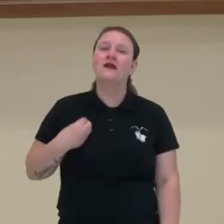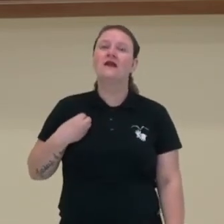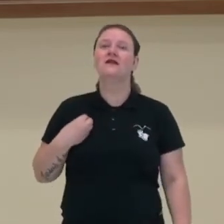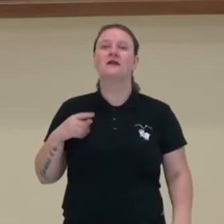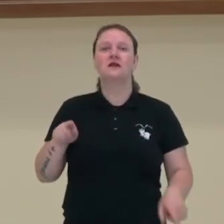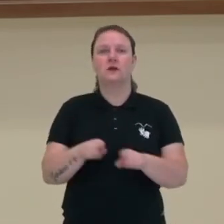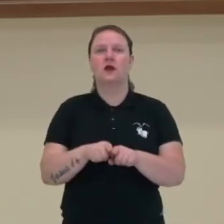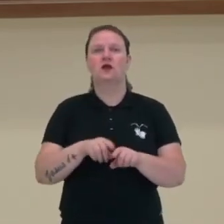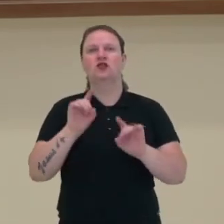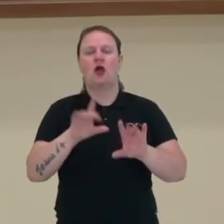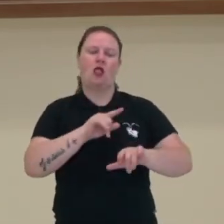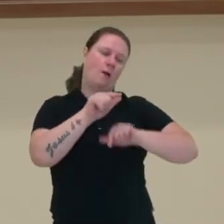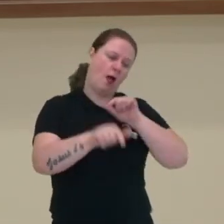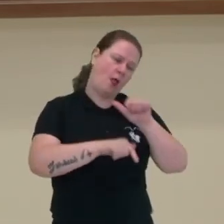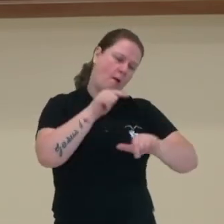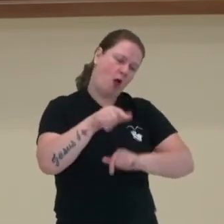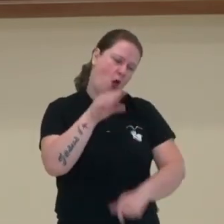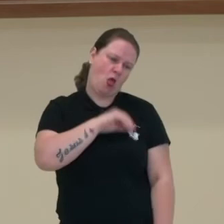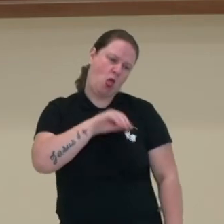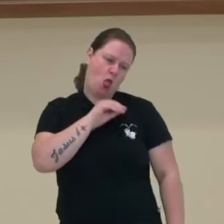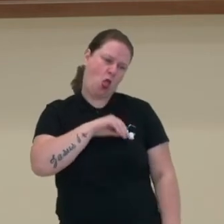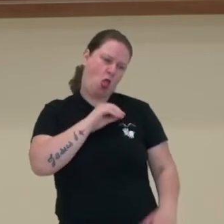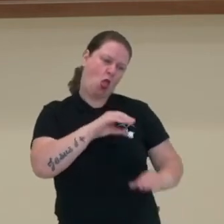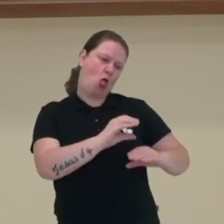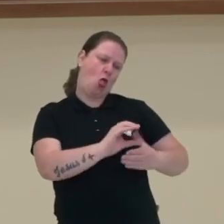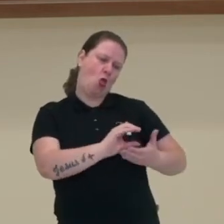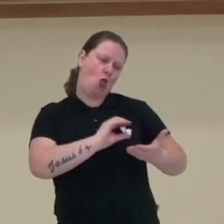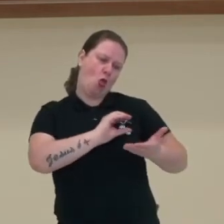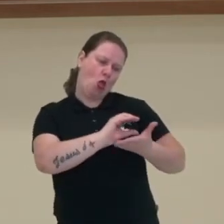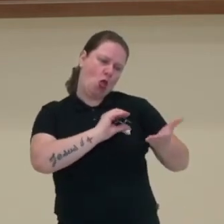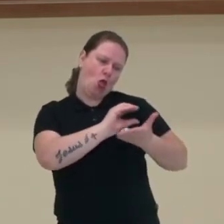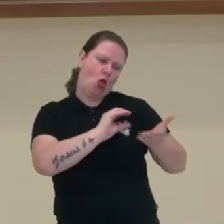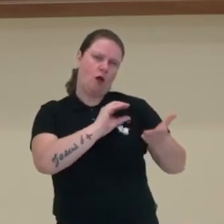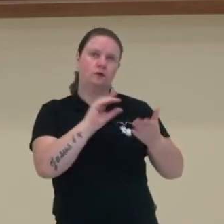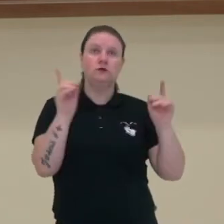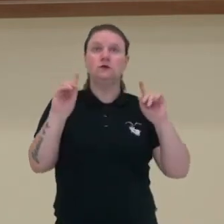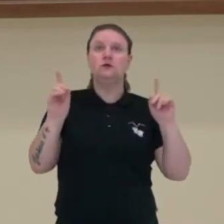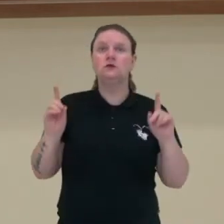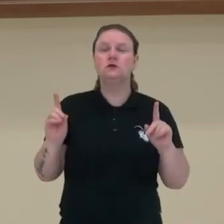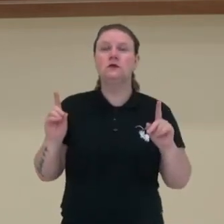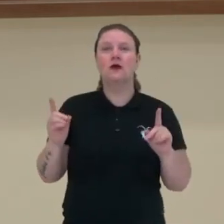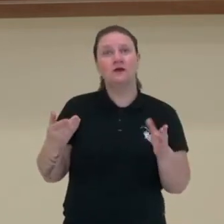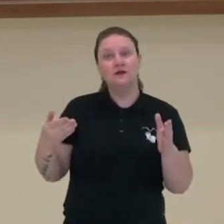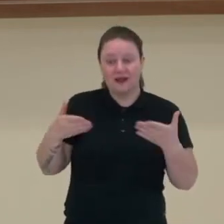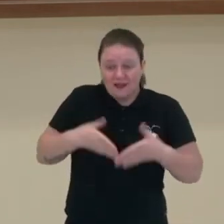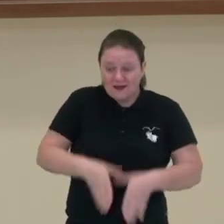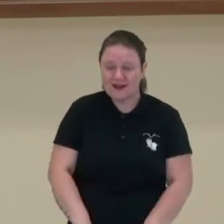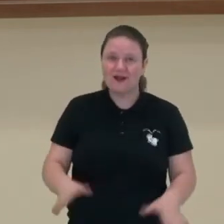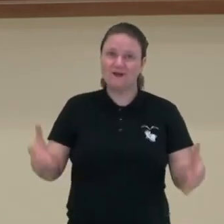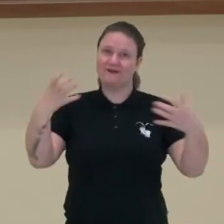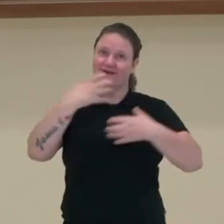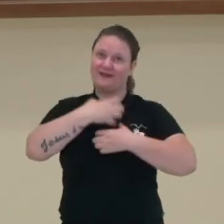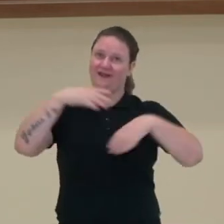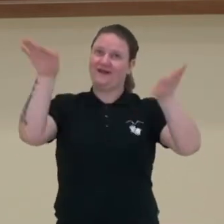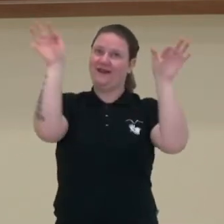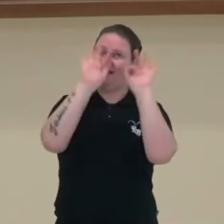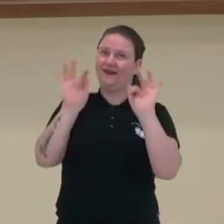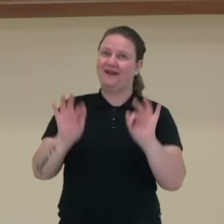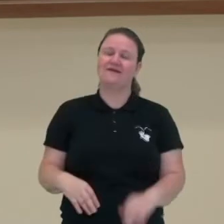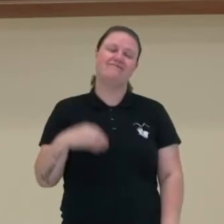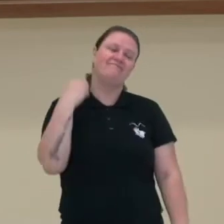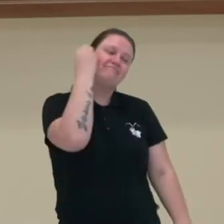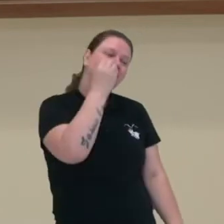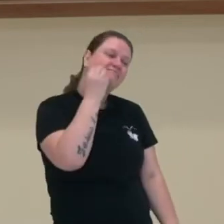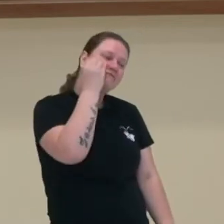para produzir, produzir, gerar renda, gerar dinheiro. Você veio para ser feliz, para viver, para desfrutar da sua vida com a sua família,